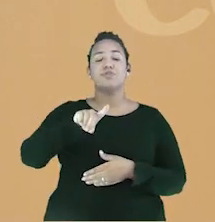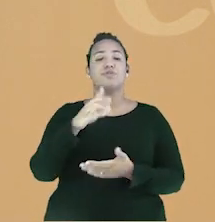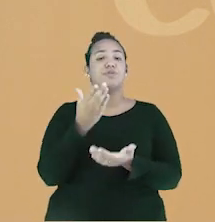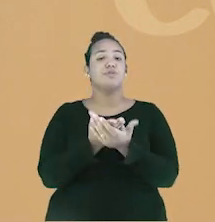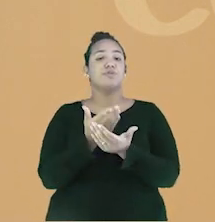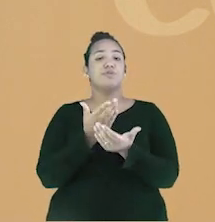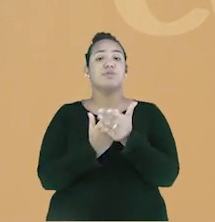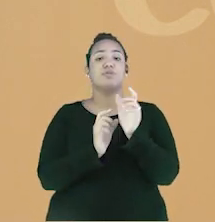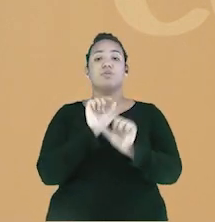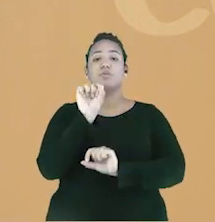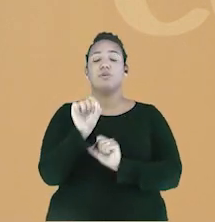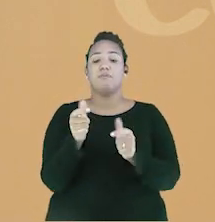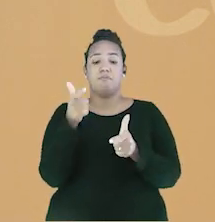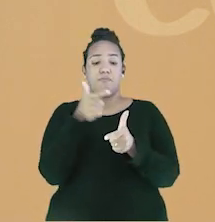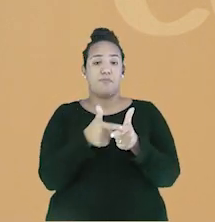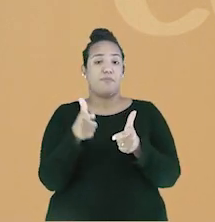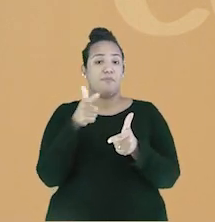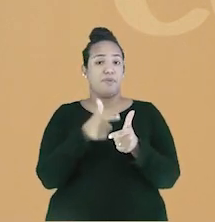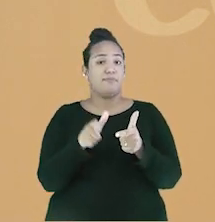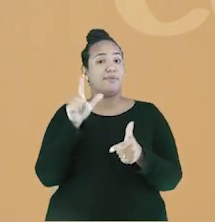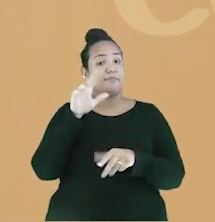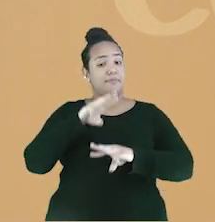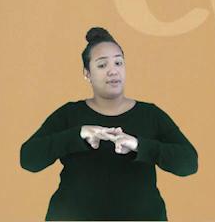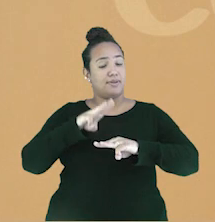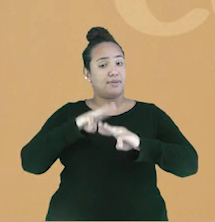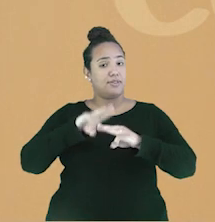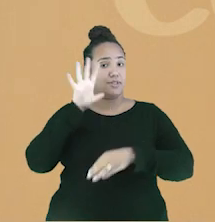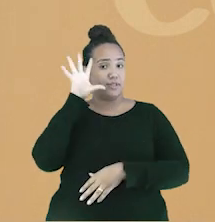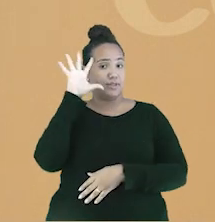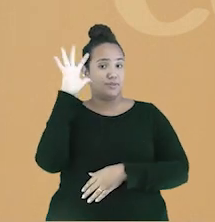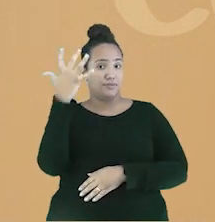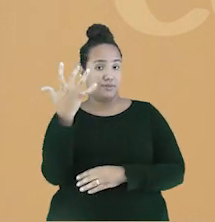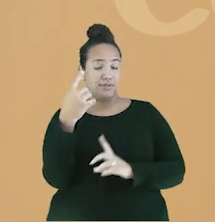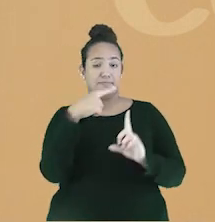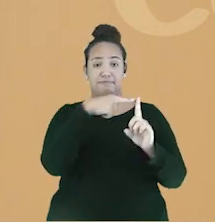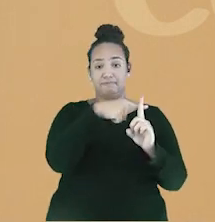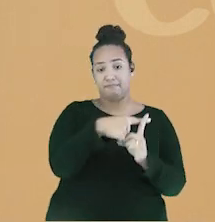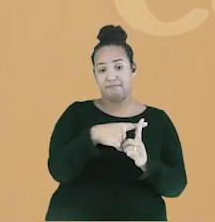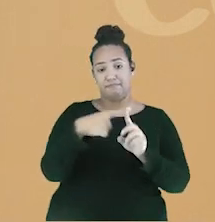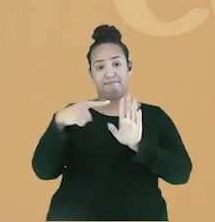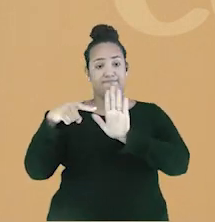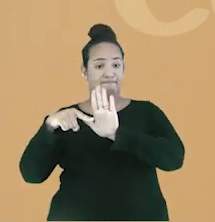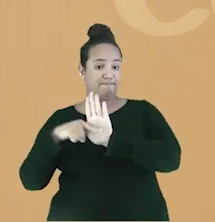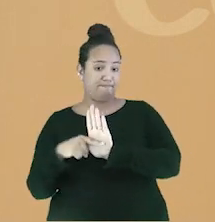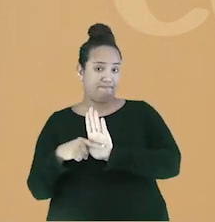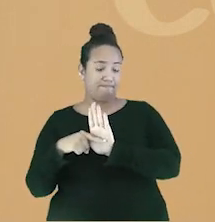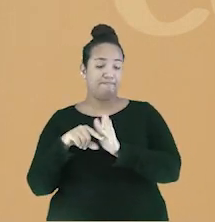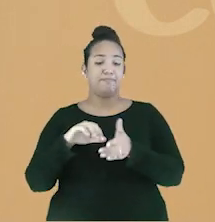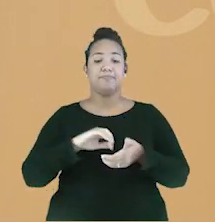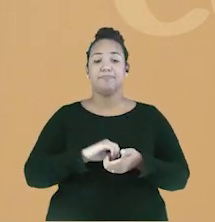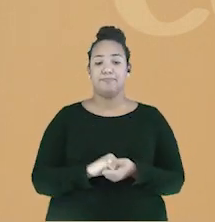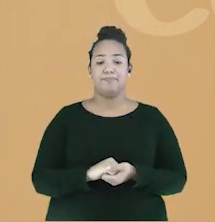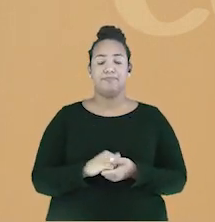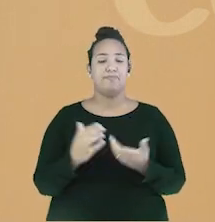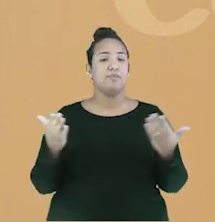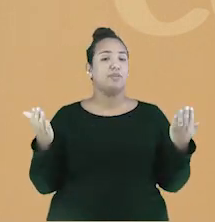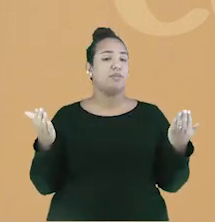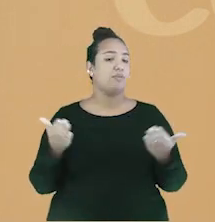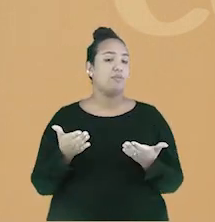problemas matemáticos, envolvendo as operações de adição e da subtração.